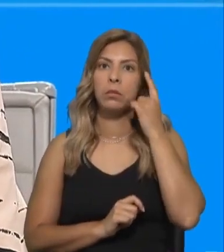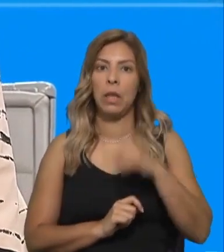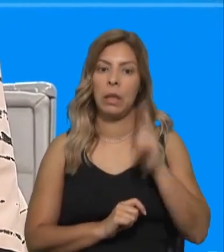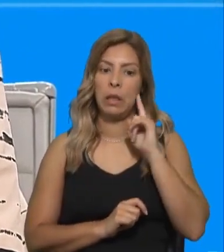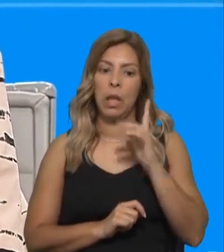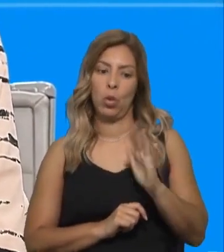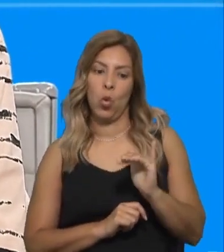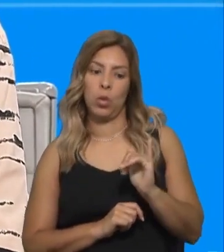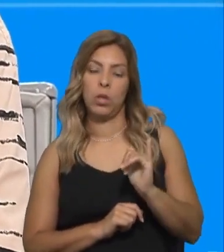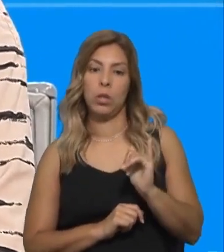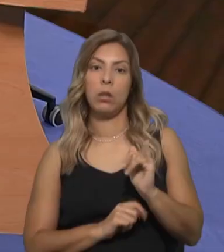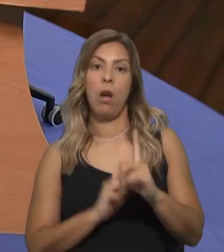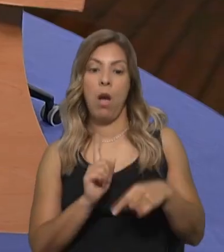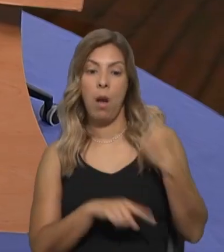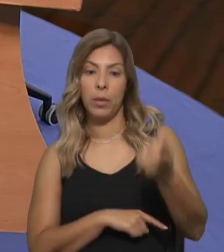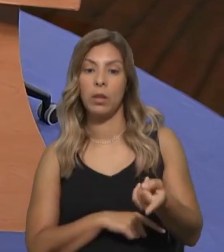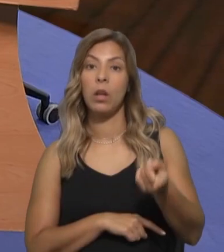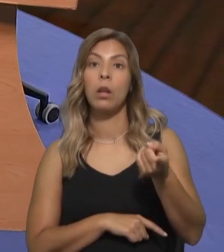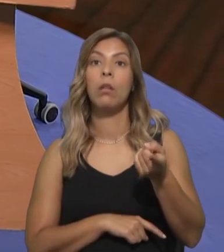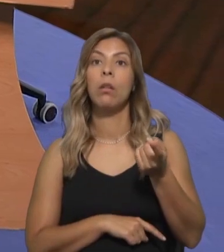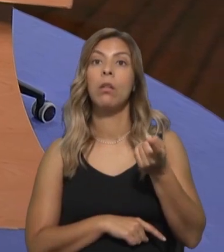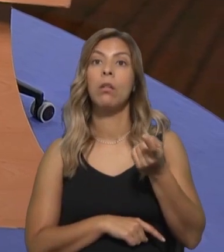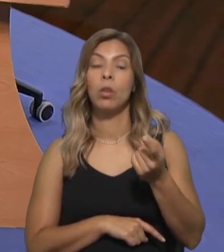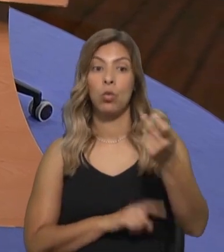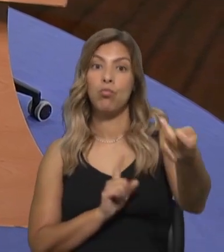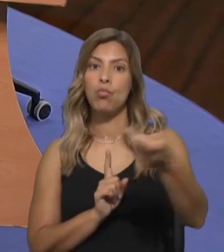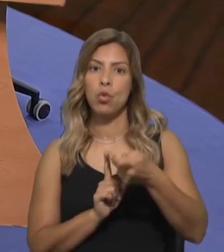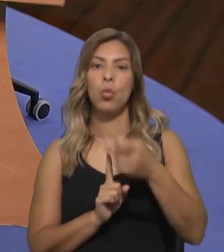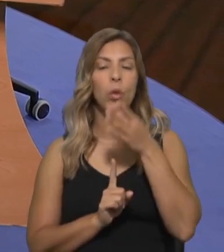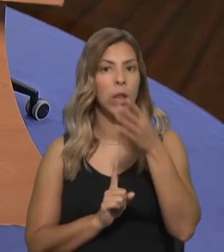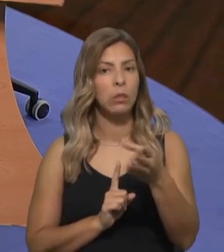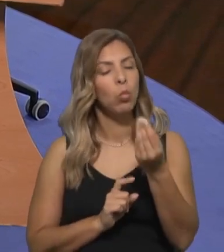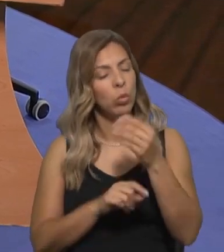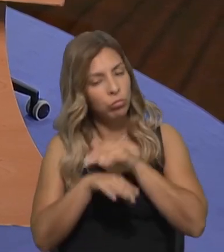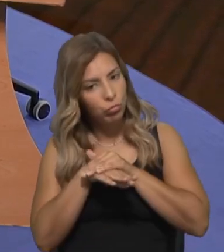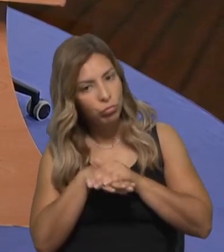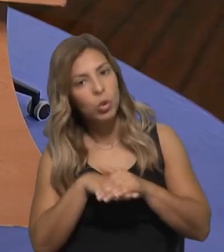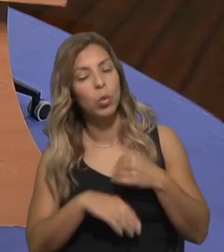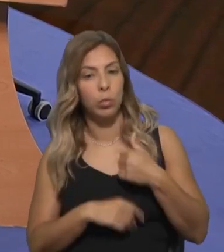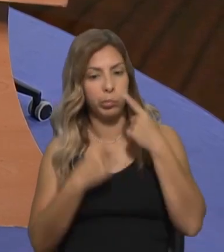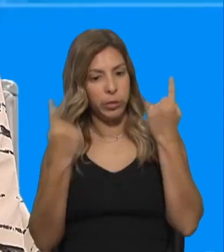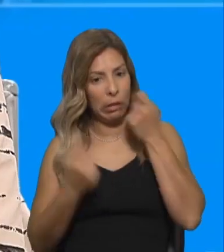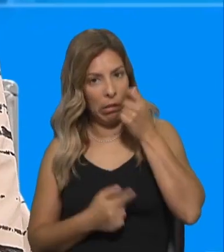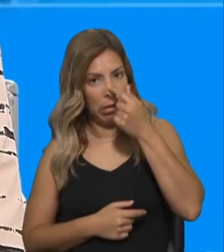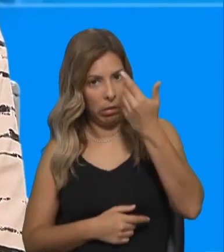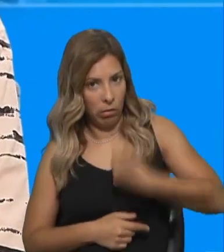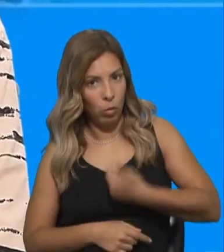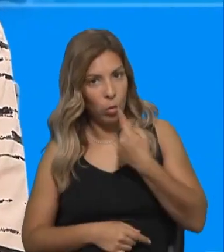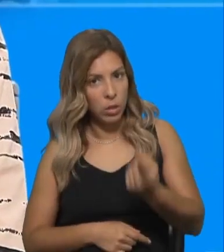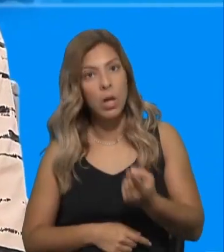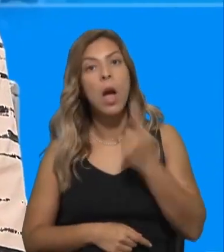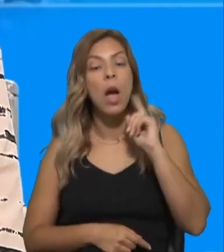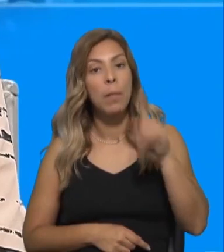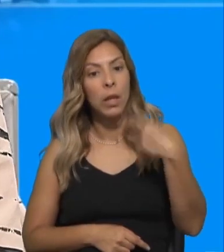12, a audiência, e foi isso que eu lhe disse, amanhã, quando ele chegou, muito afável, apresentei-me, e disse-lhe, amanhã é dia